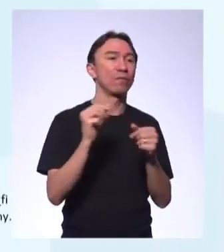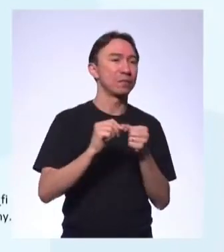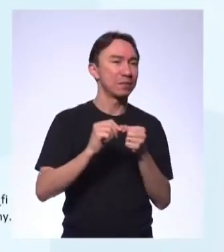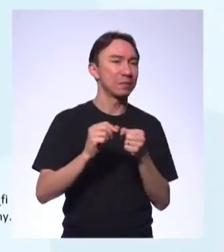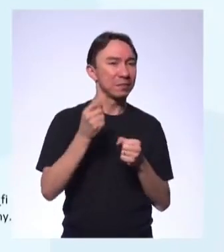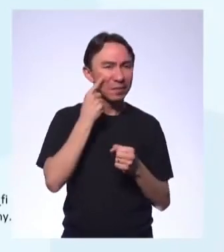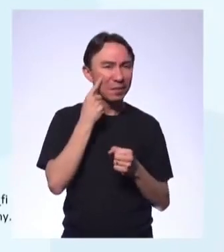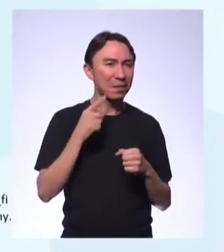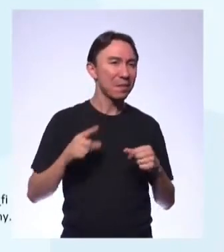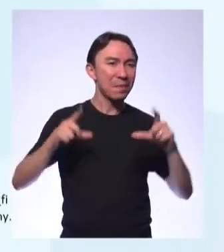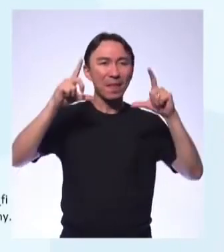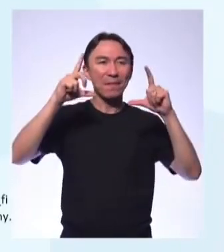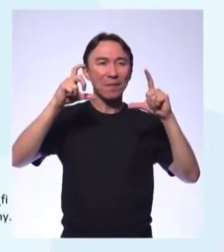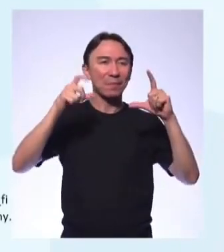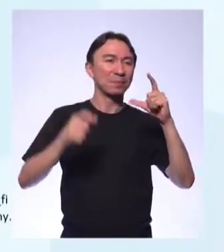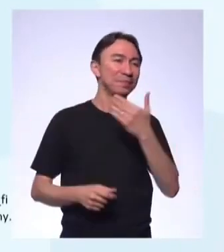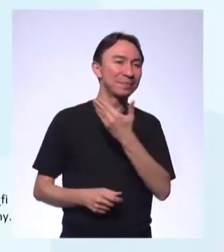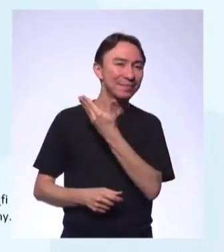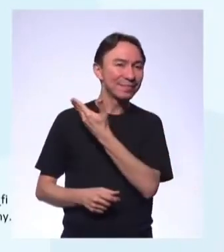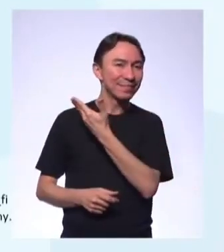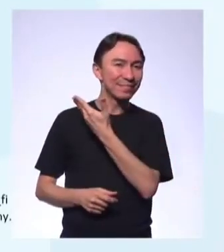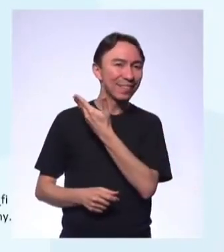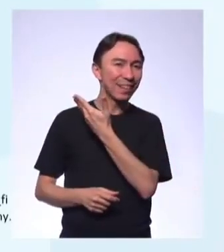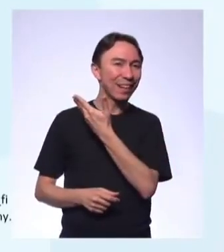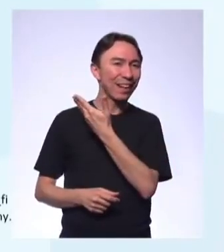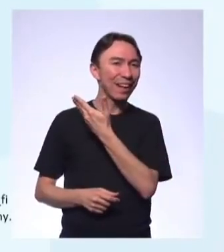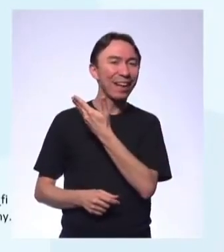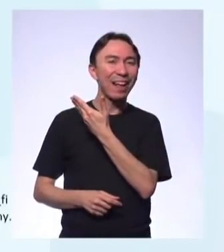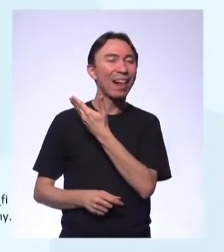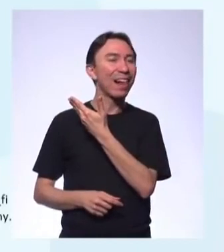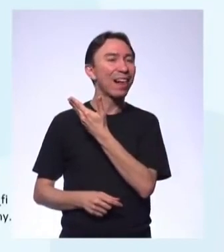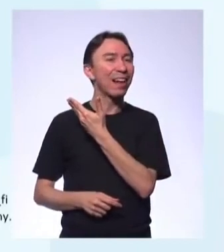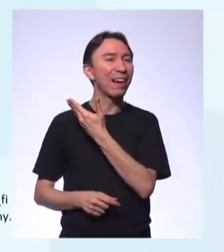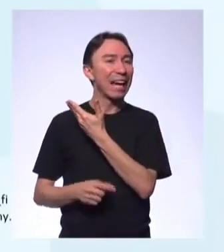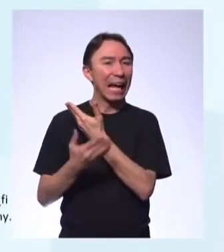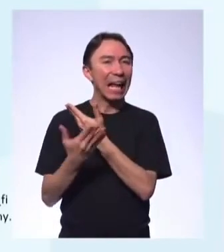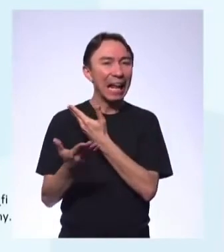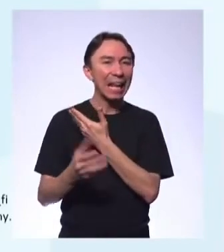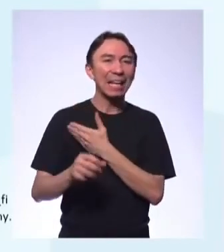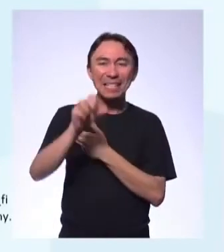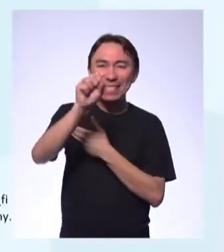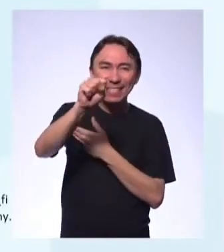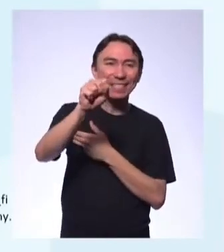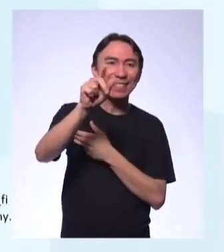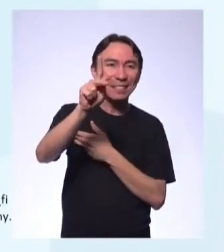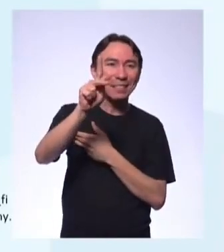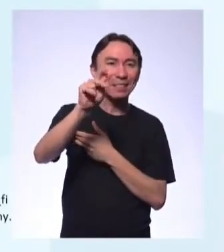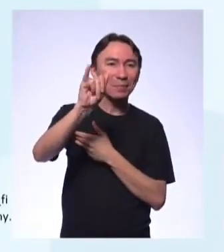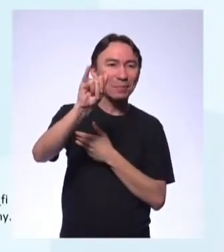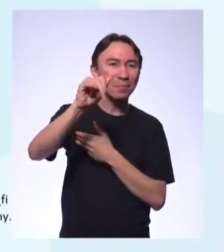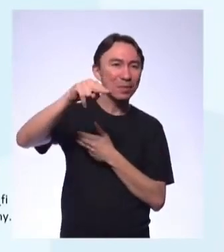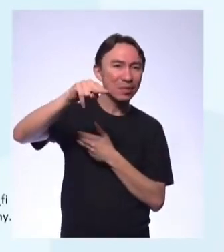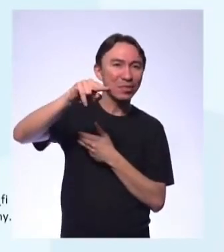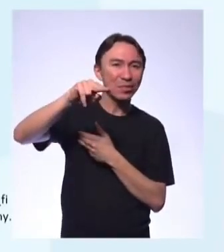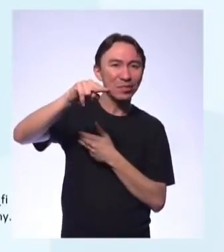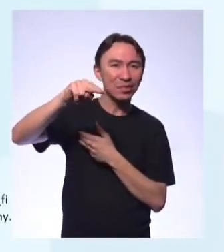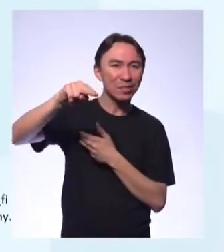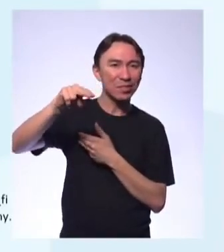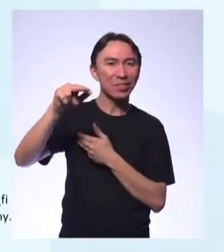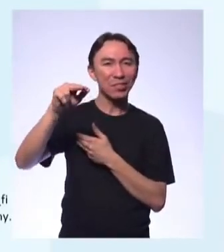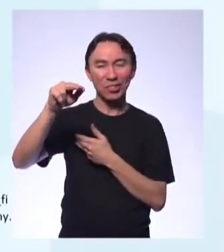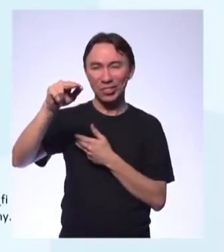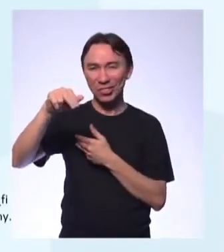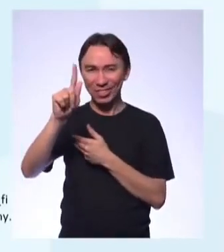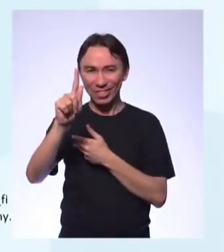jenny. Ela é uma máquina que aí é precursora, né, desse momento da maquinofatura. Vocês vejam que aí nós